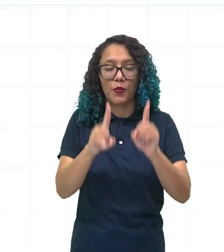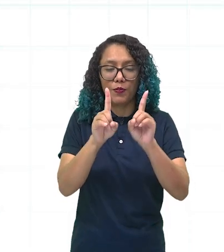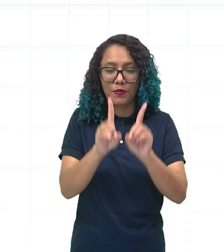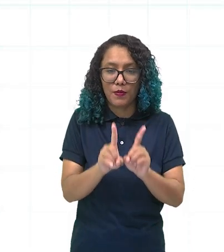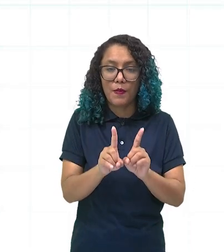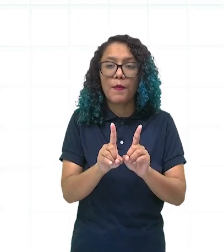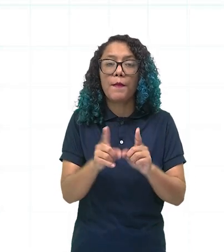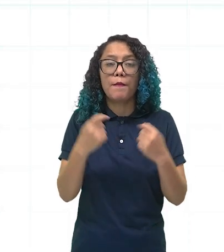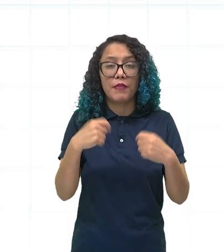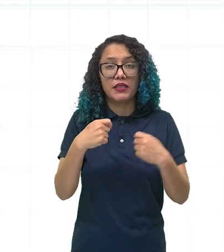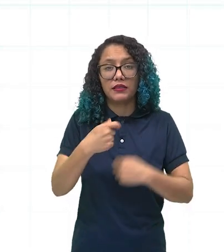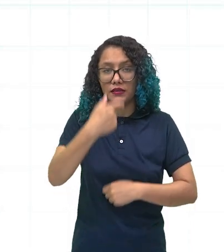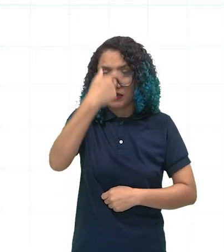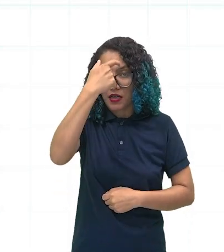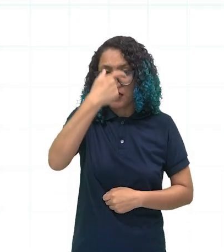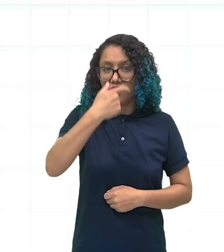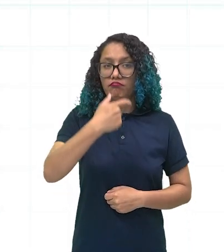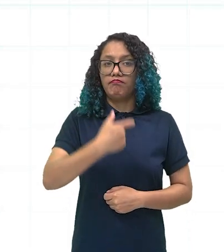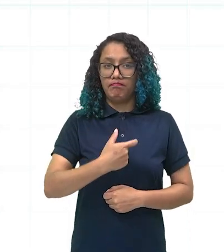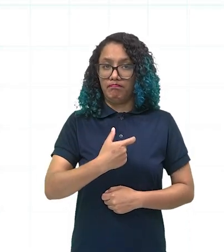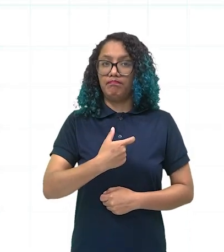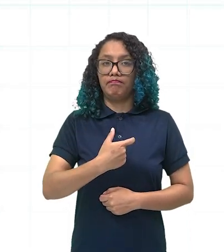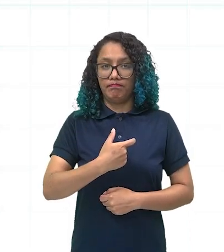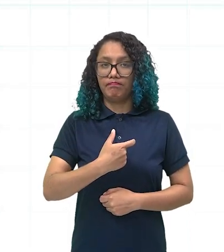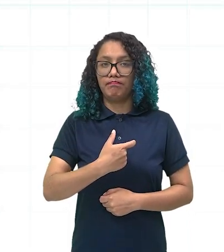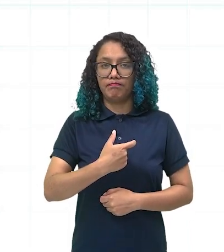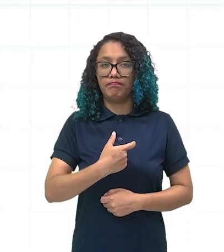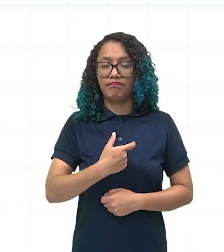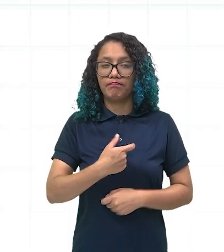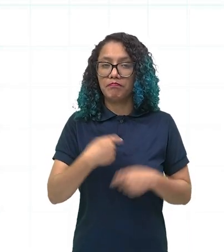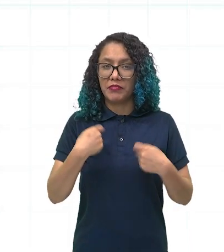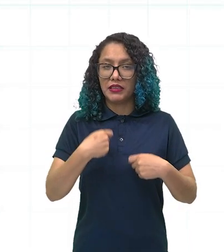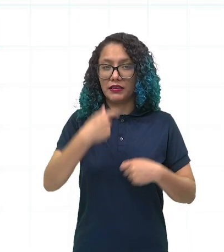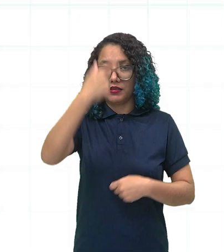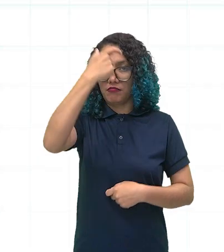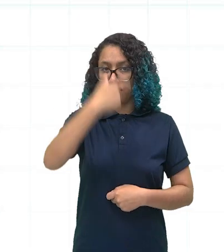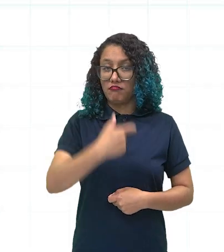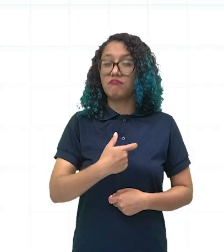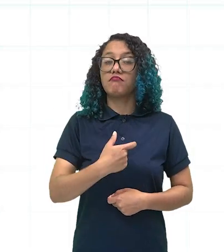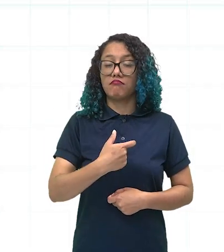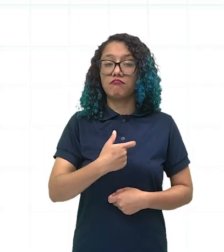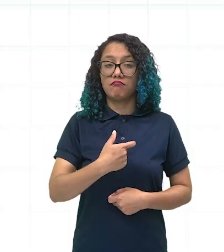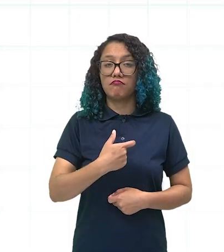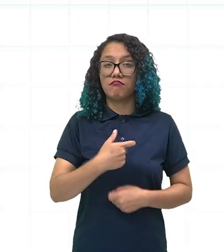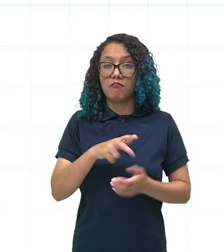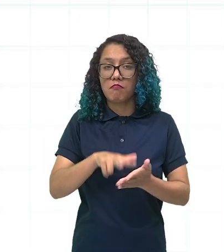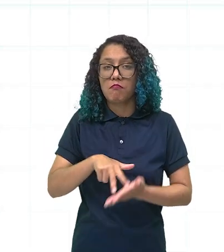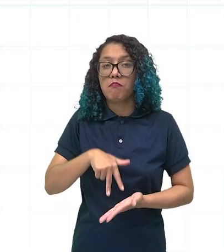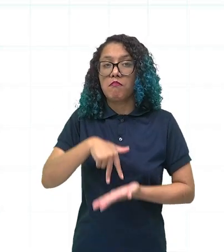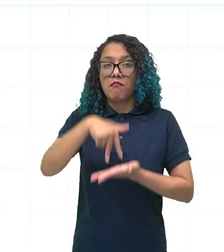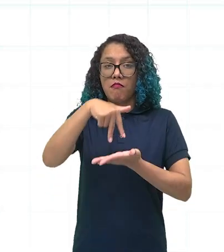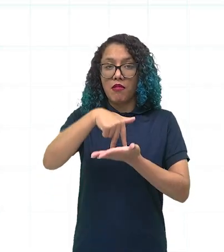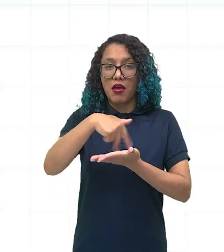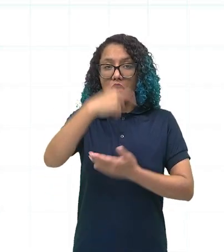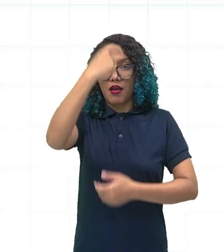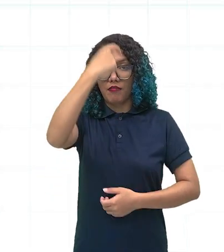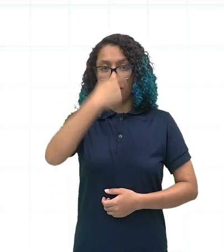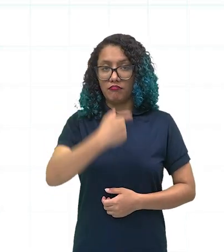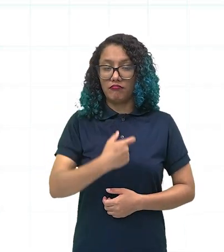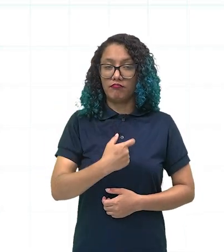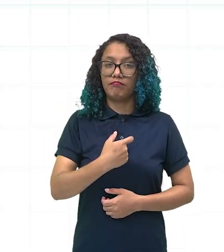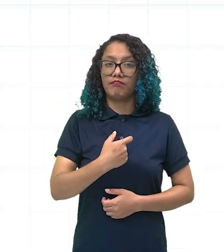manter uma postura ereta, ou seja, uma postura firme, né, em pé,